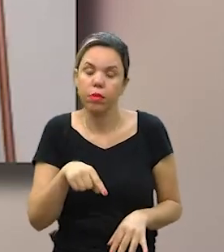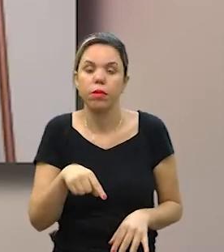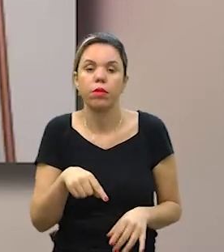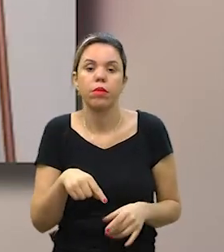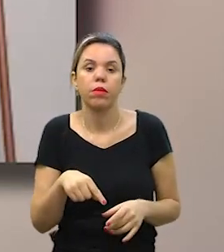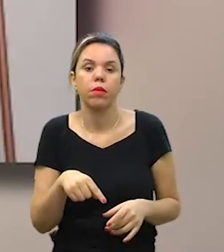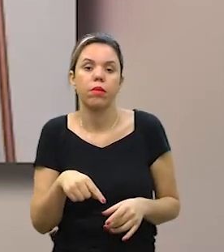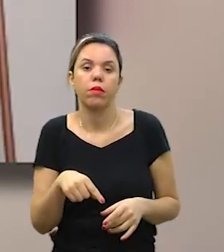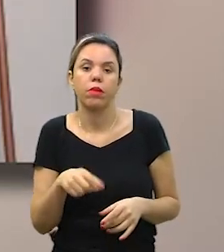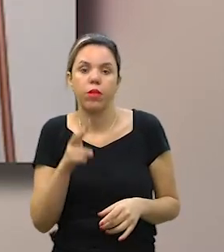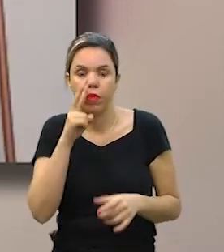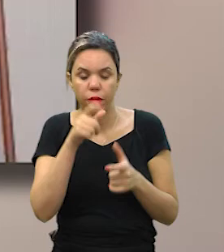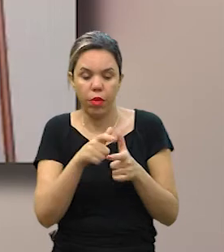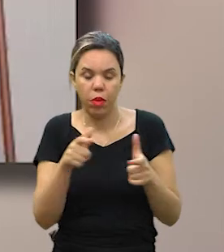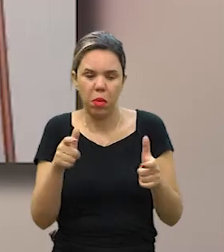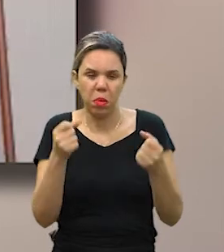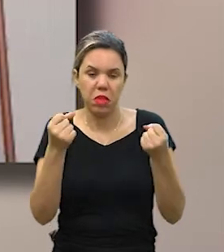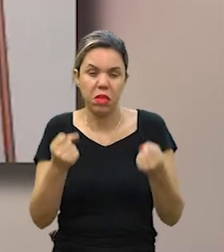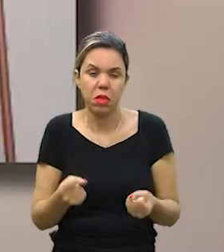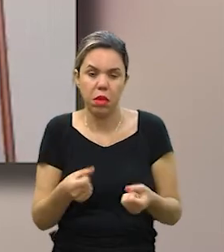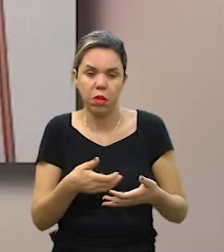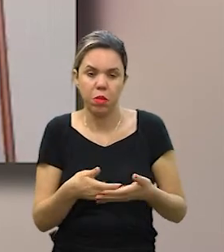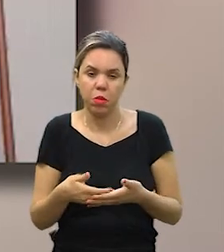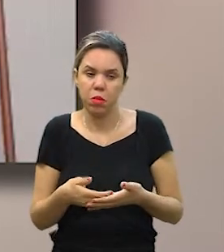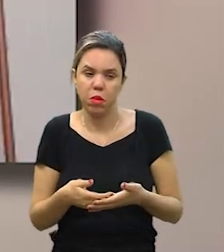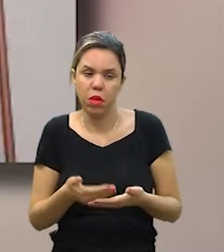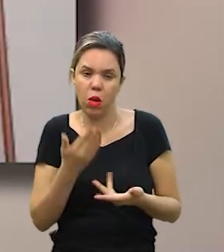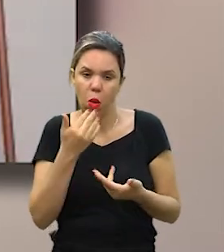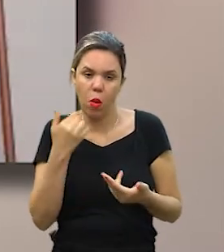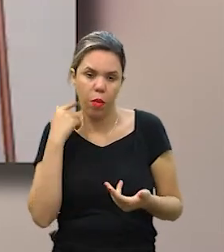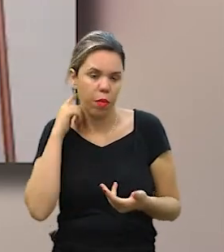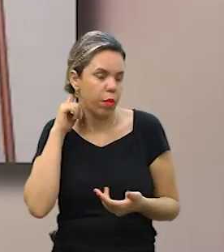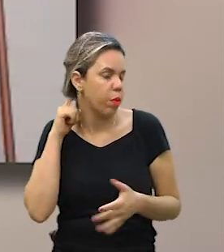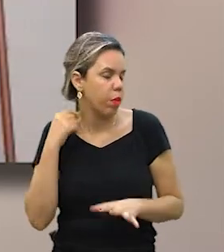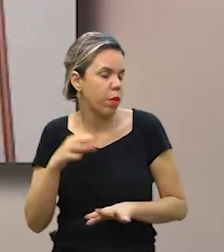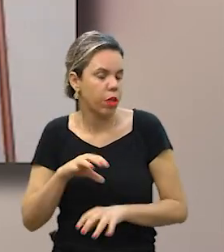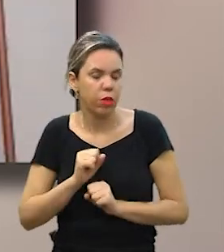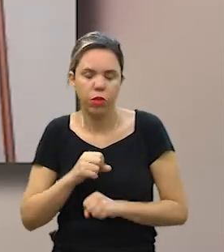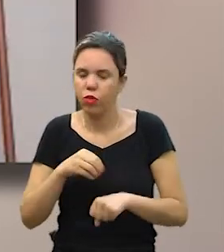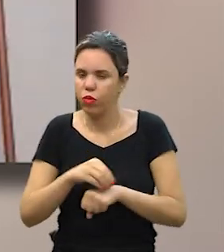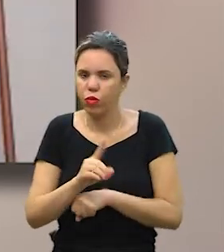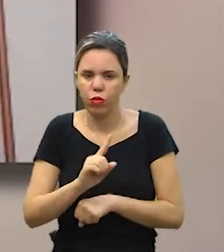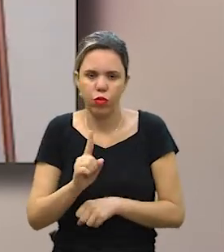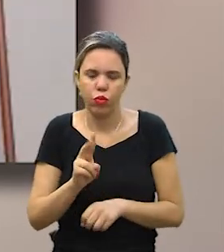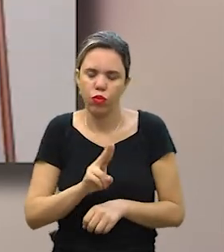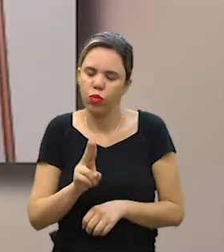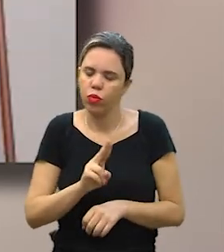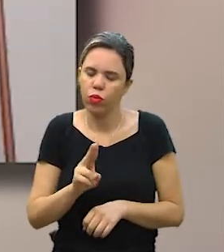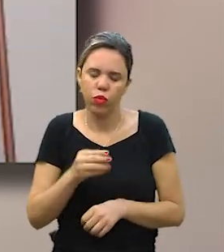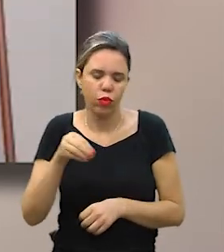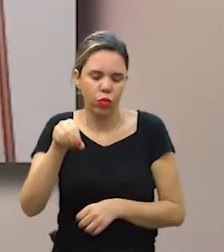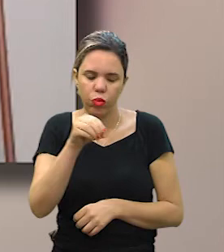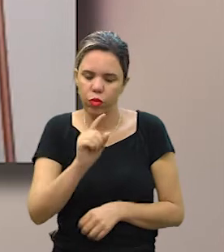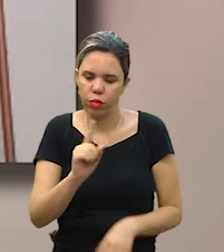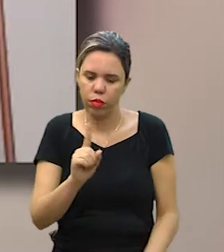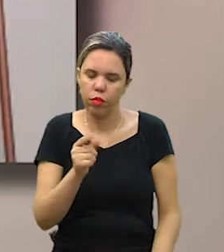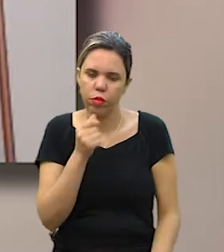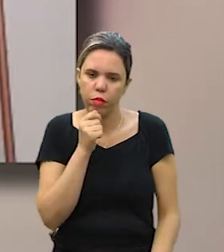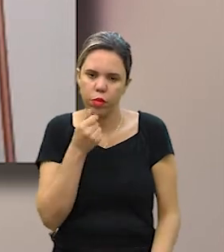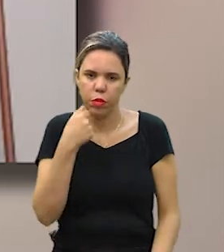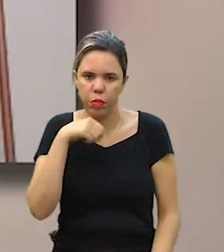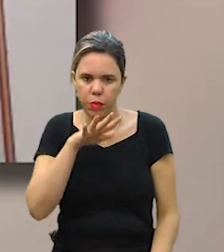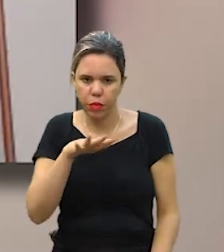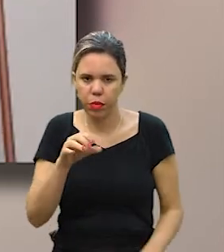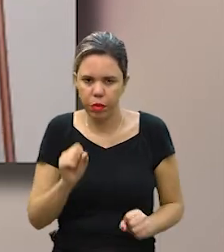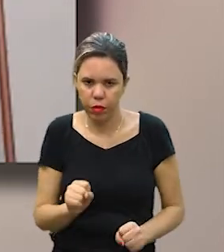sal é uma molécula muito grande, muito pesada para esse bebê. Então, a gente não indica que use como tempero.